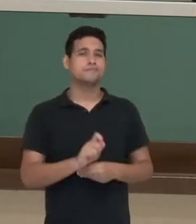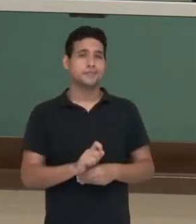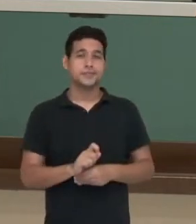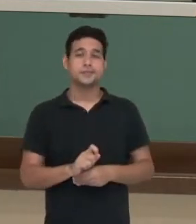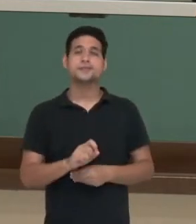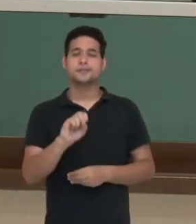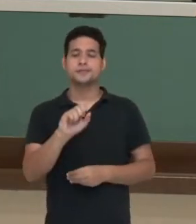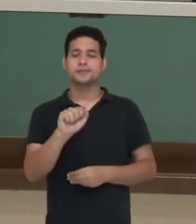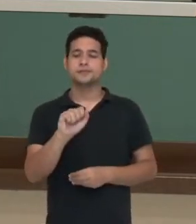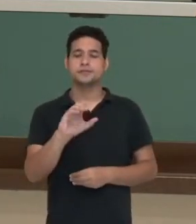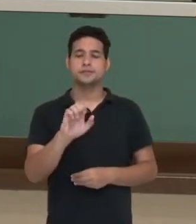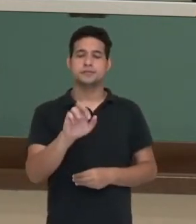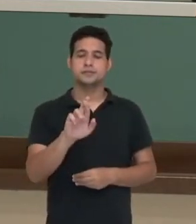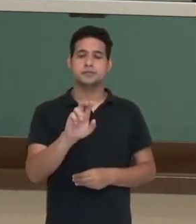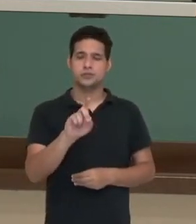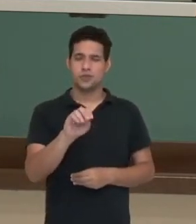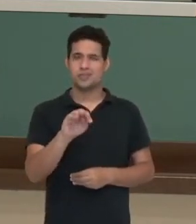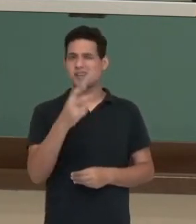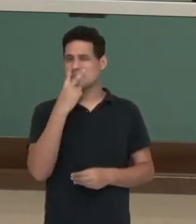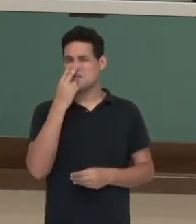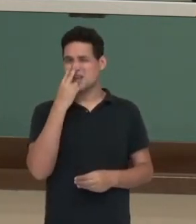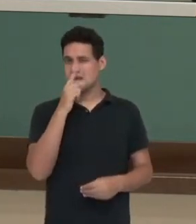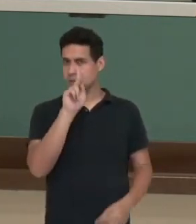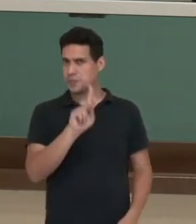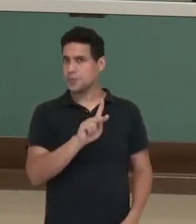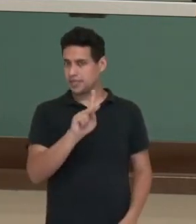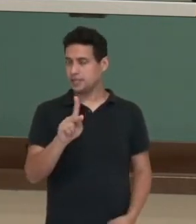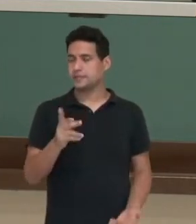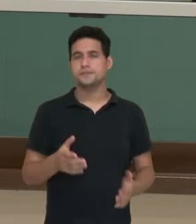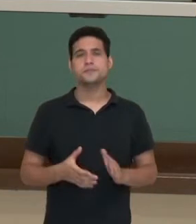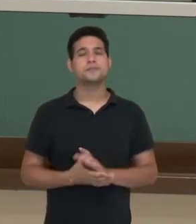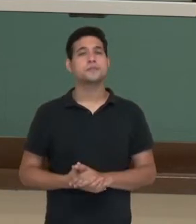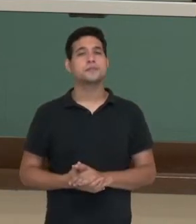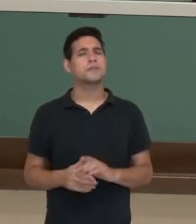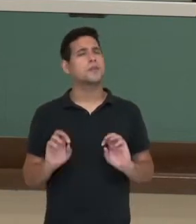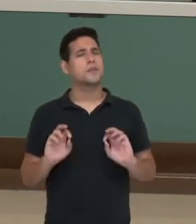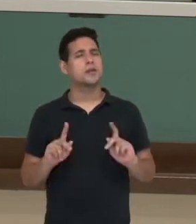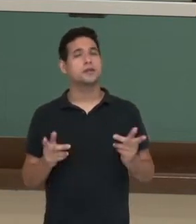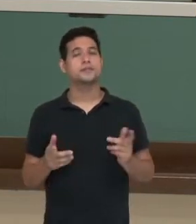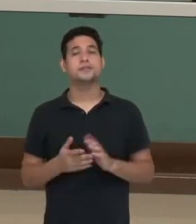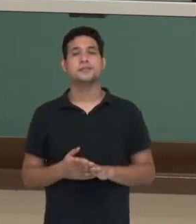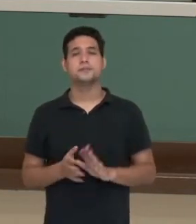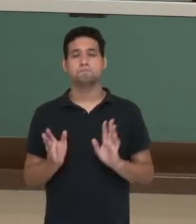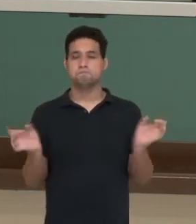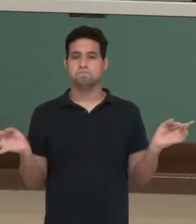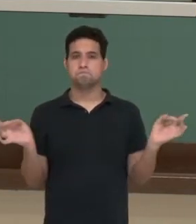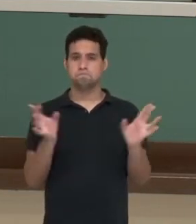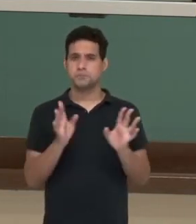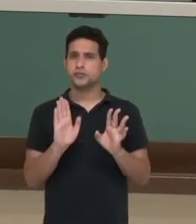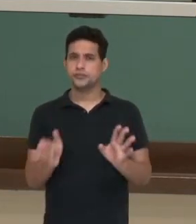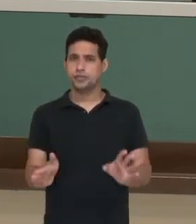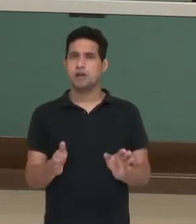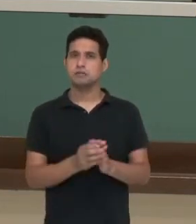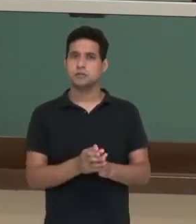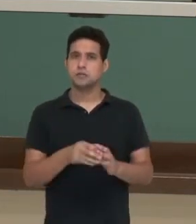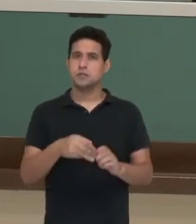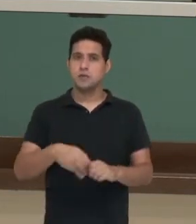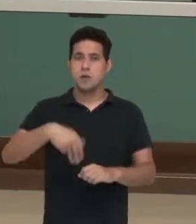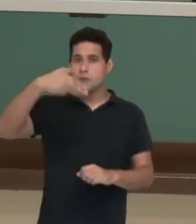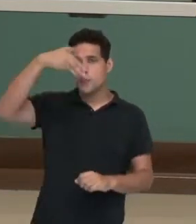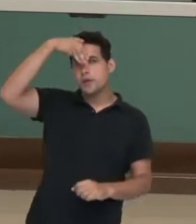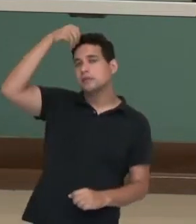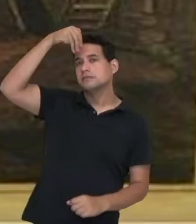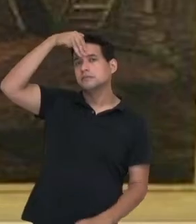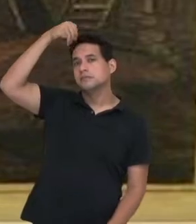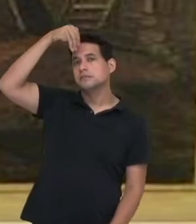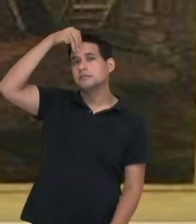Foi como se fosse um presente para esse Padre Antônio. Fue bautizado como el nombre de Francisco